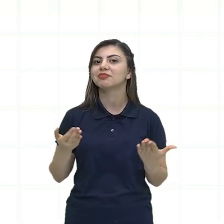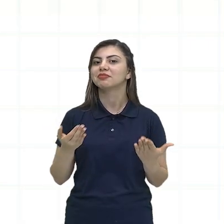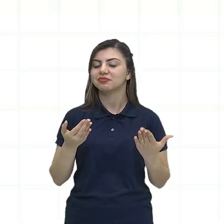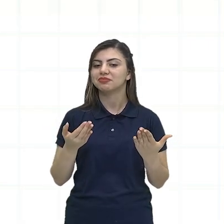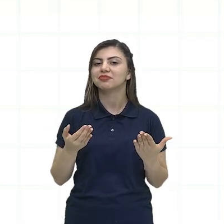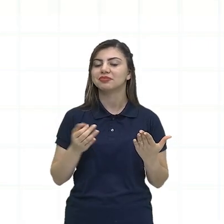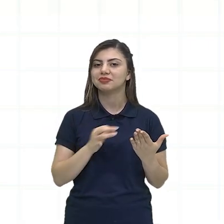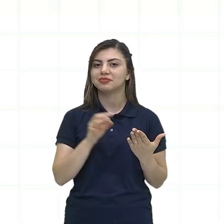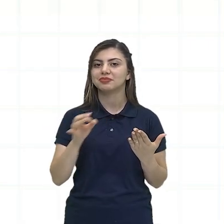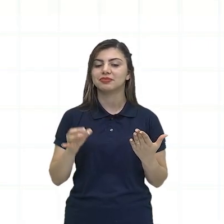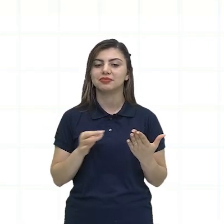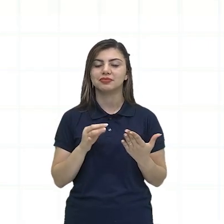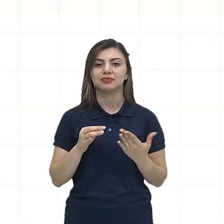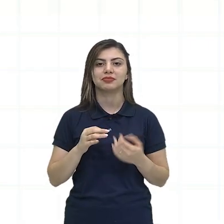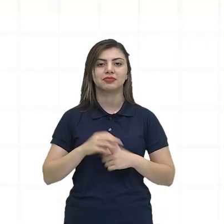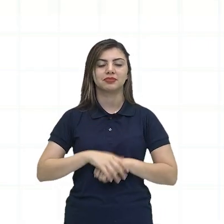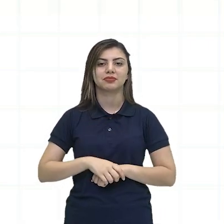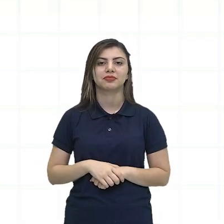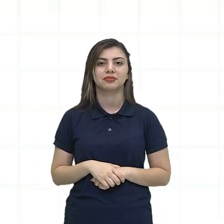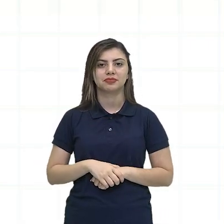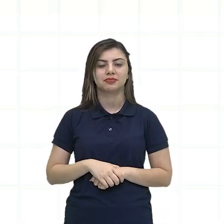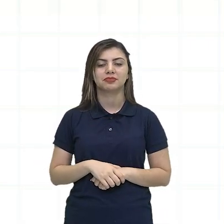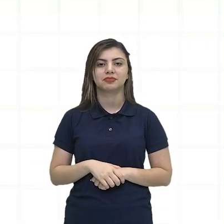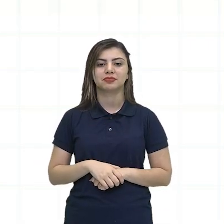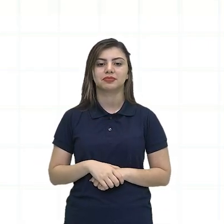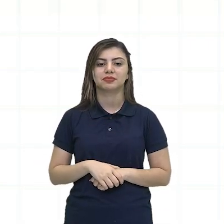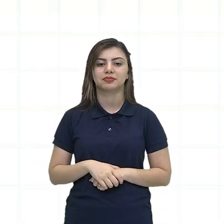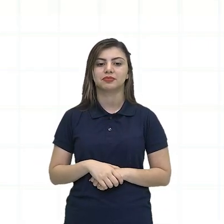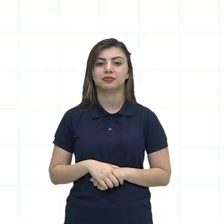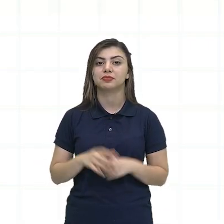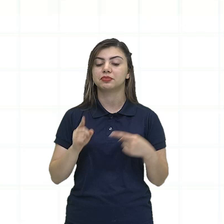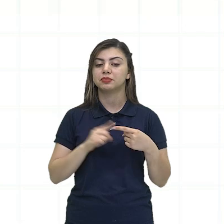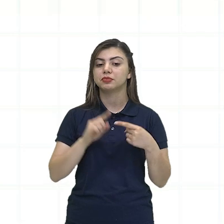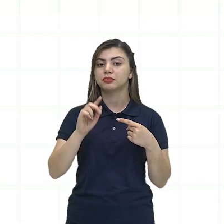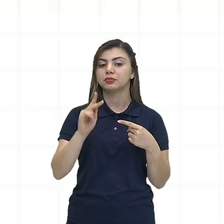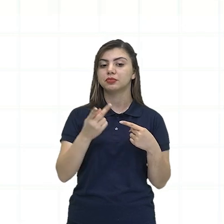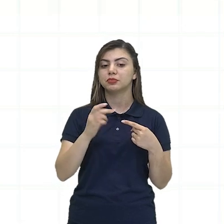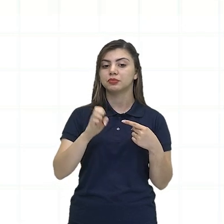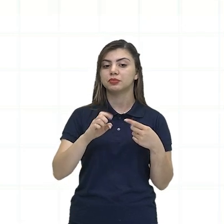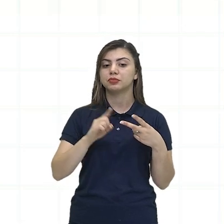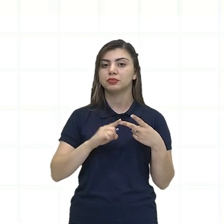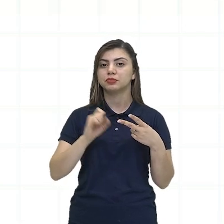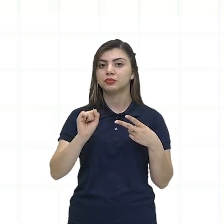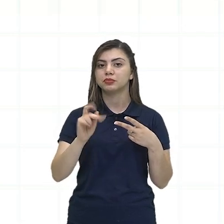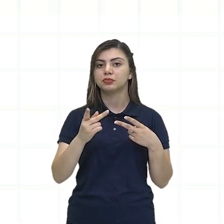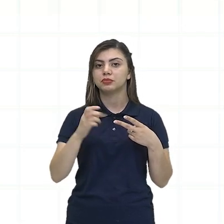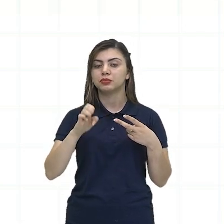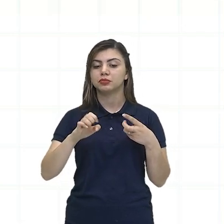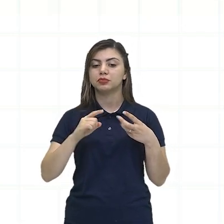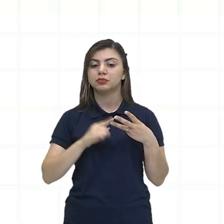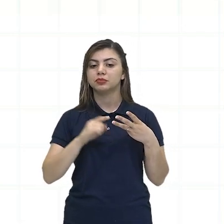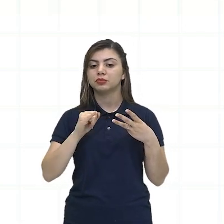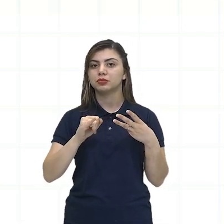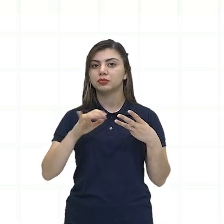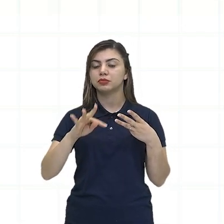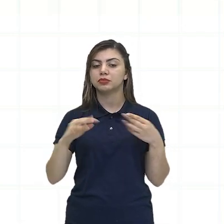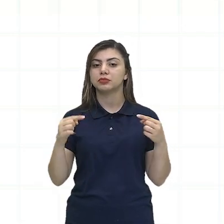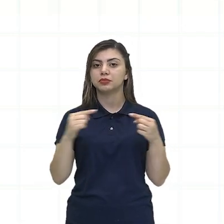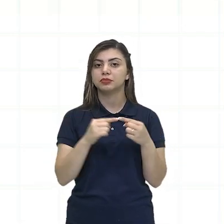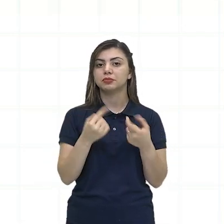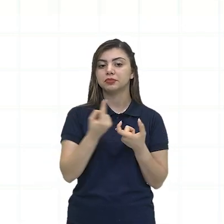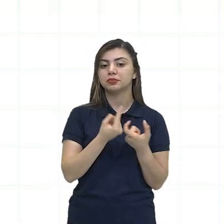muitas partes aí quando vocês estiverem estudando inglês. Então, he, she, it, singular. Isso quer dizer que eu